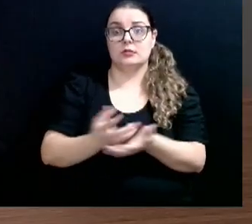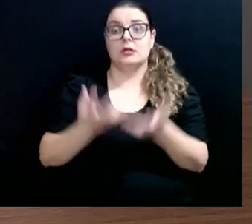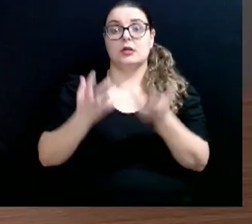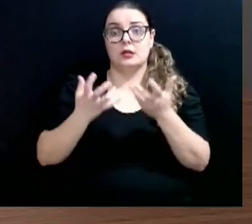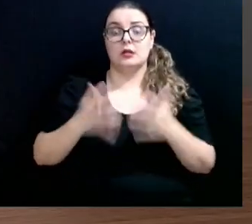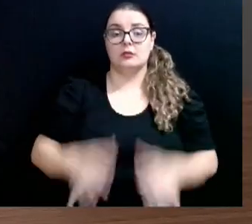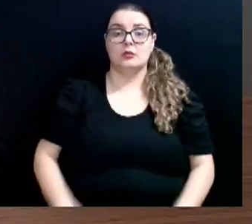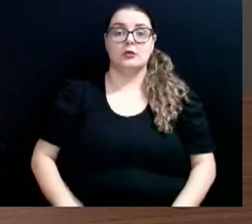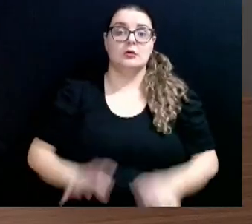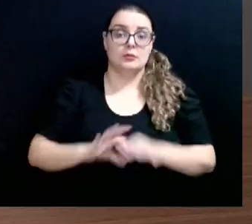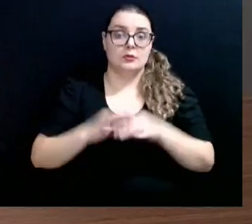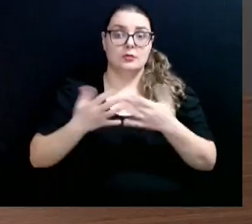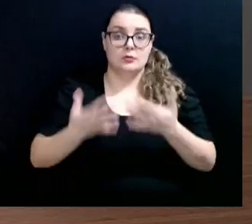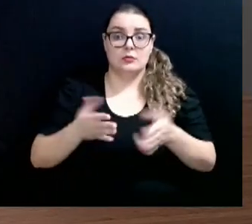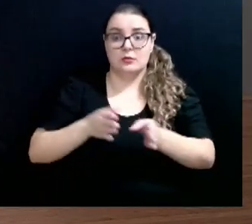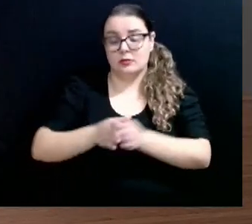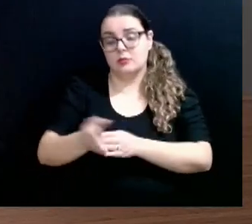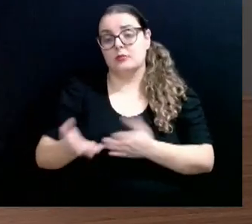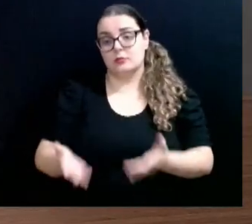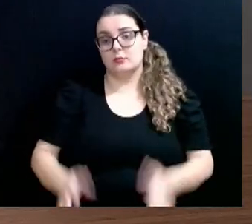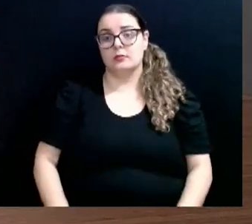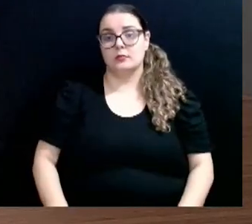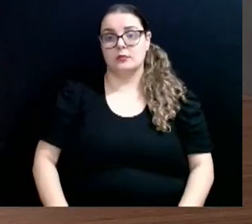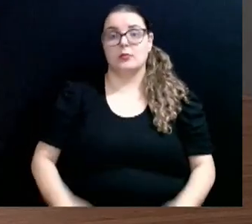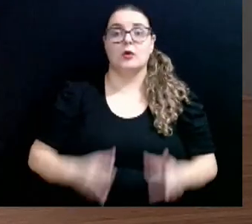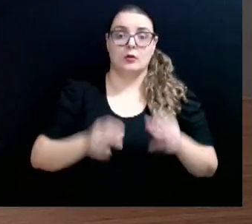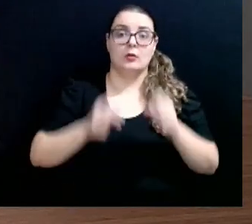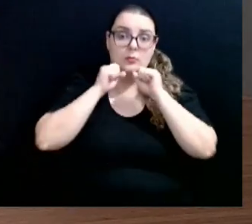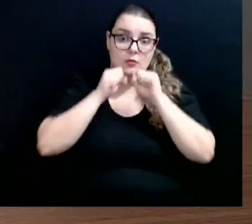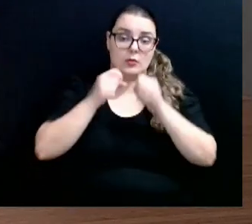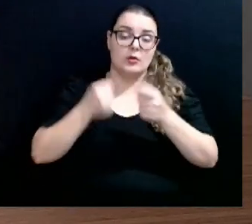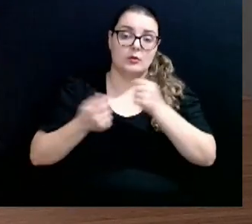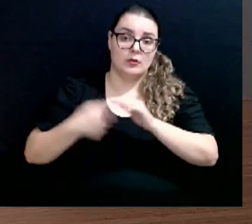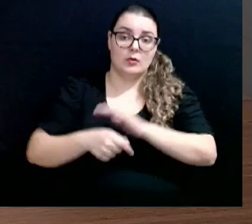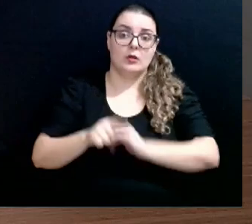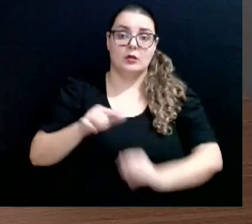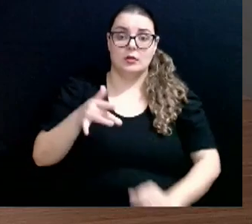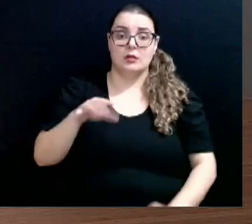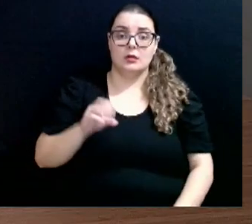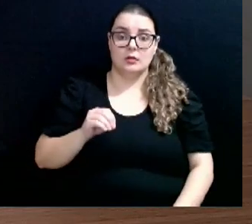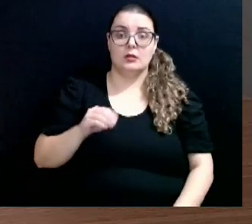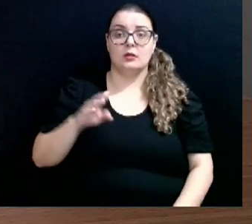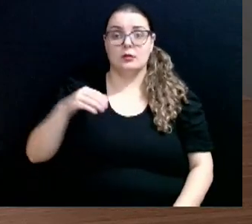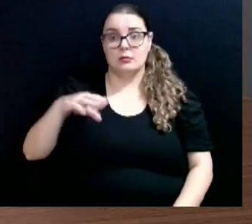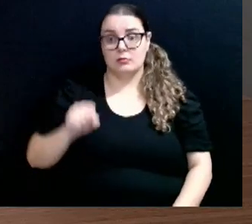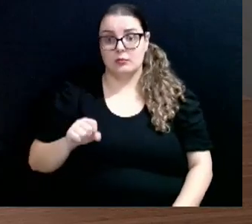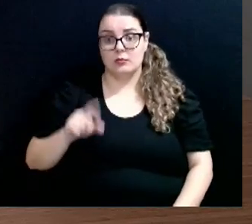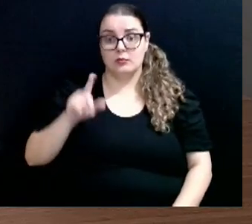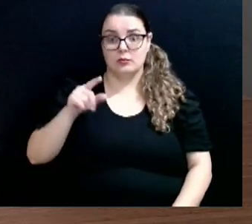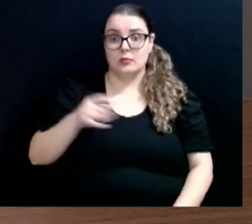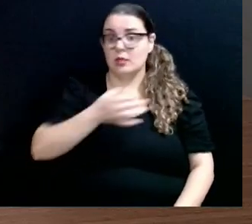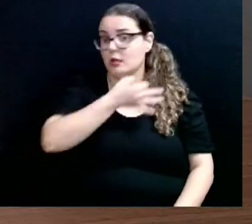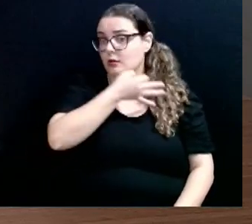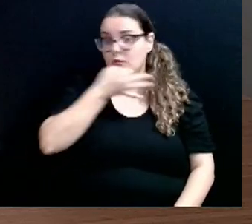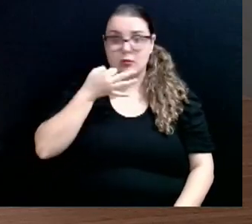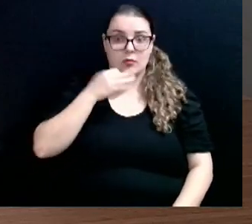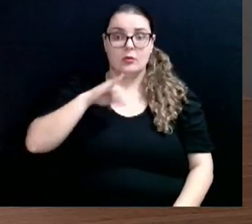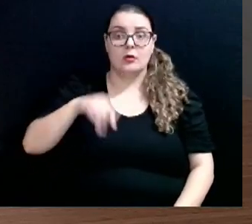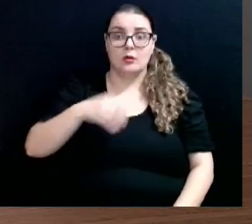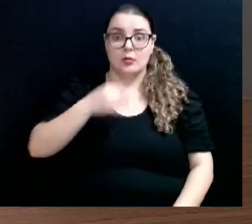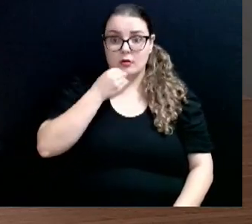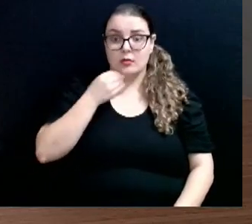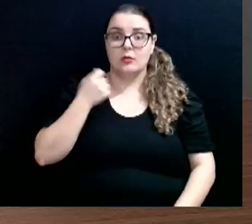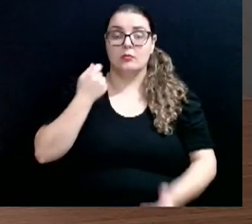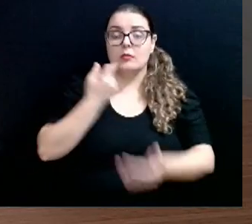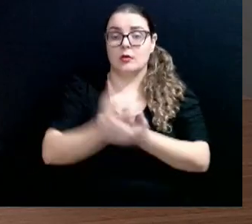um conselho, né, como assessor de investimentos, que o leilões de bens, ele é uma excelente oportunidade para adquirir bens,